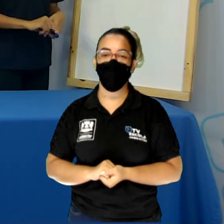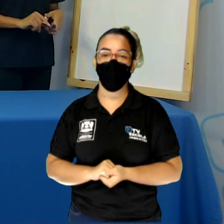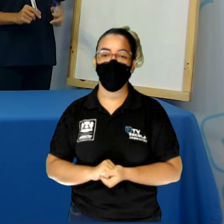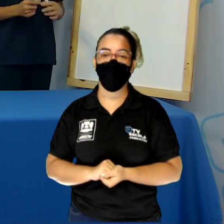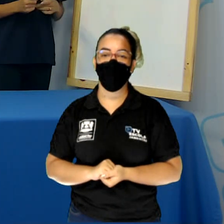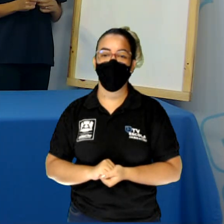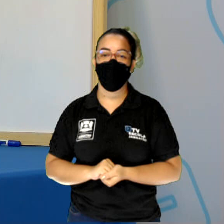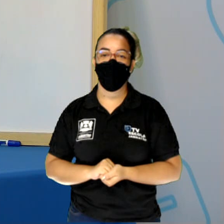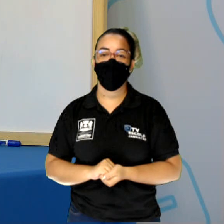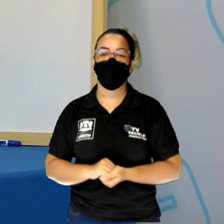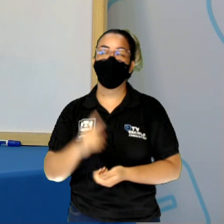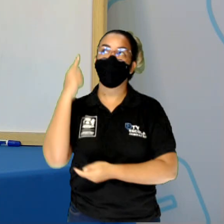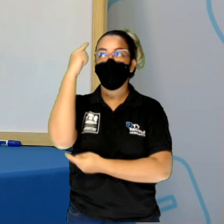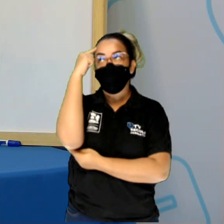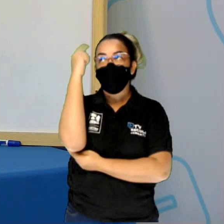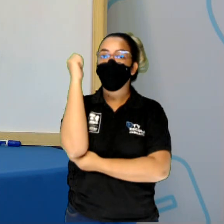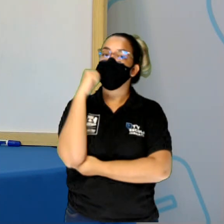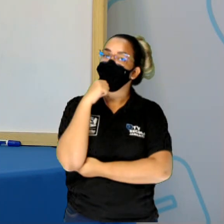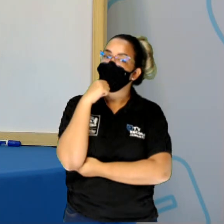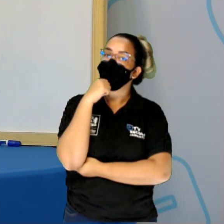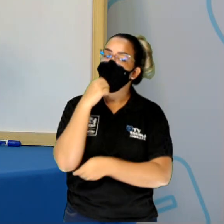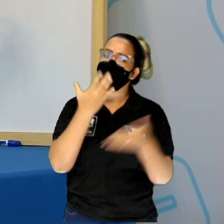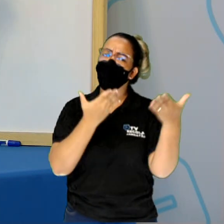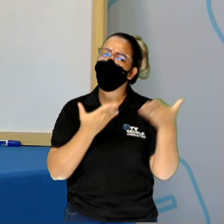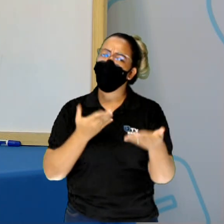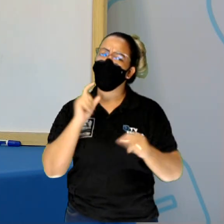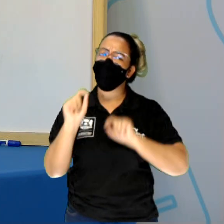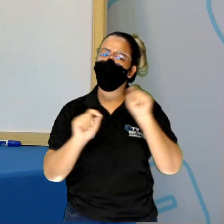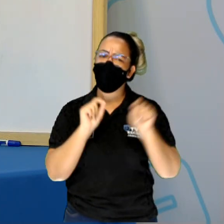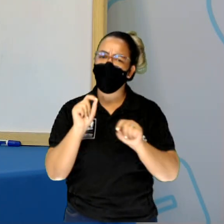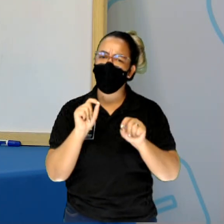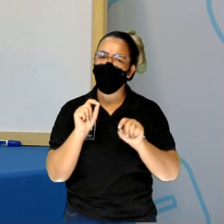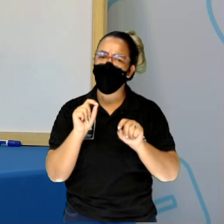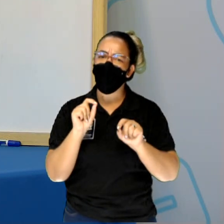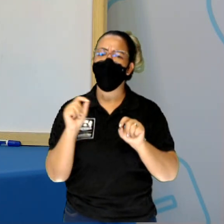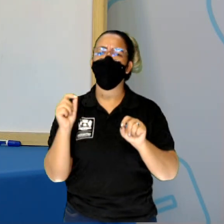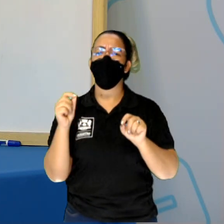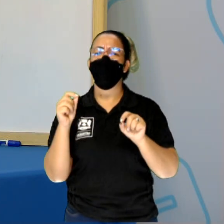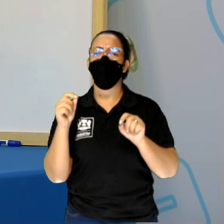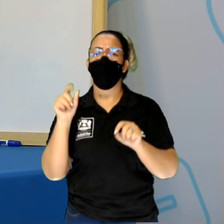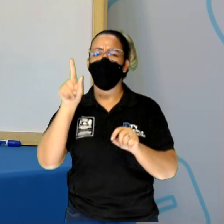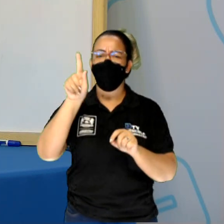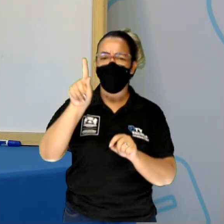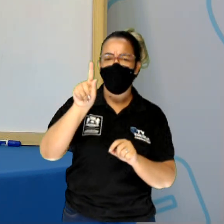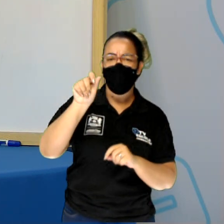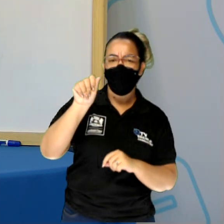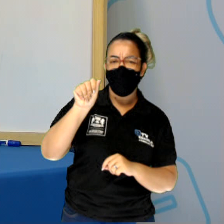Vamos lá. Foi convidado o gato.